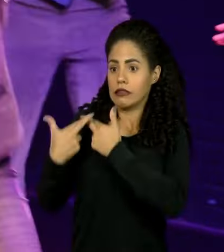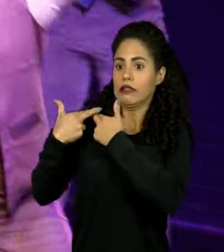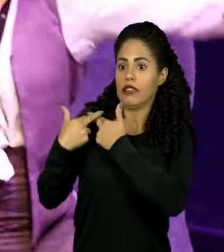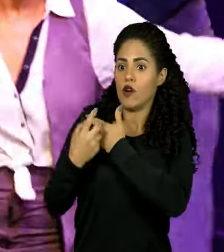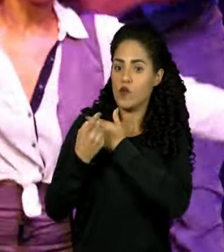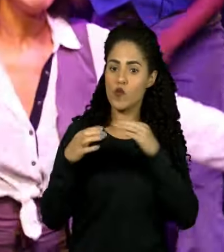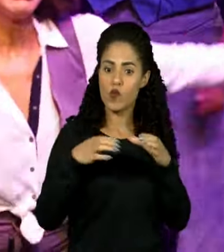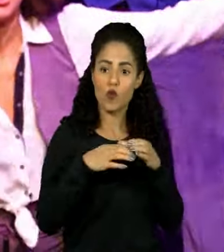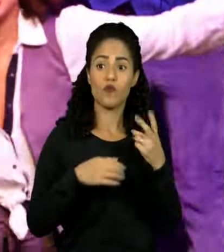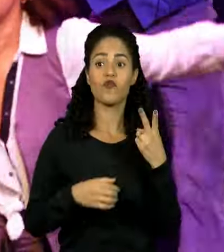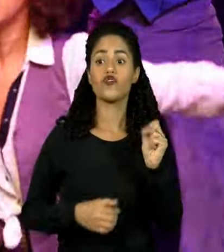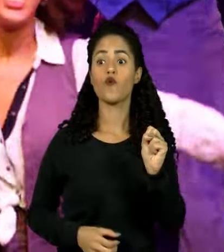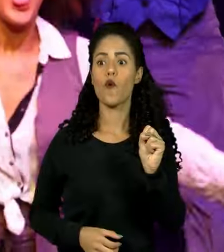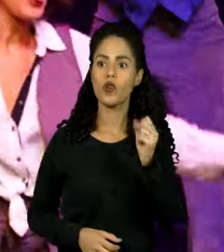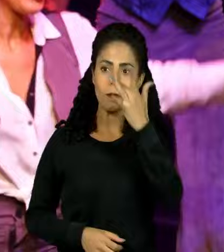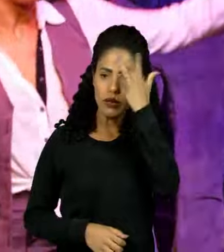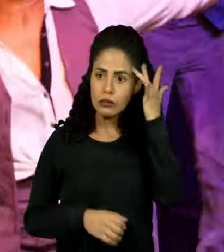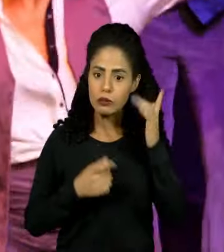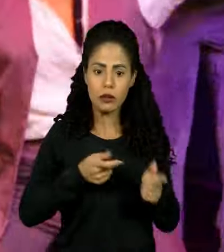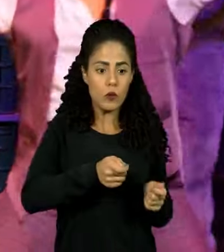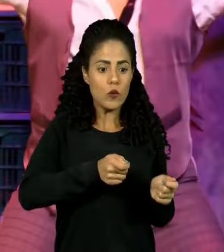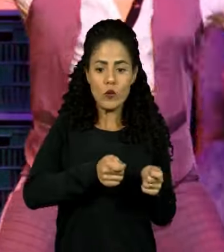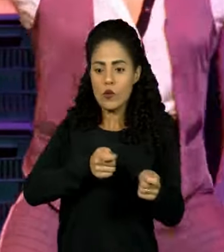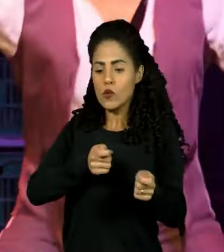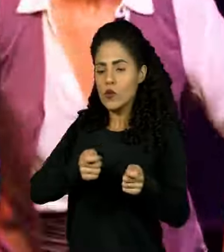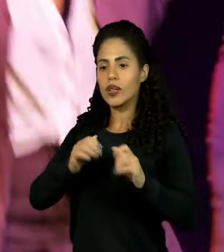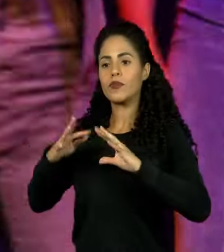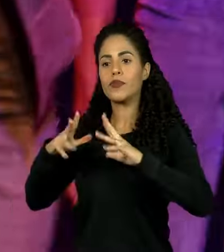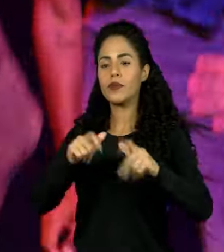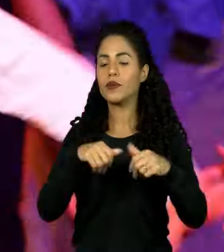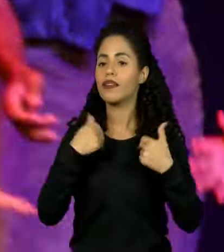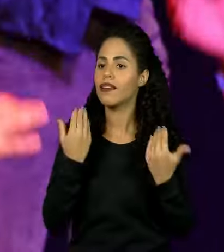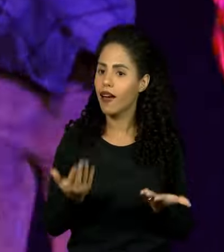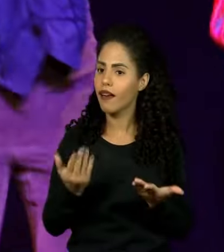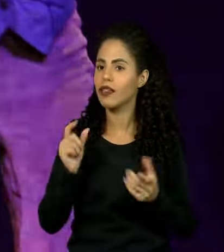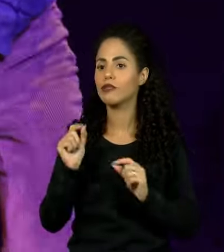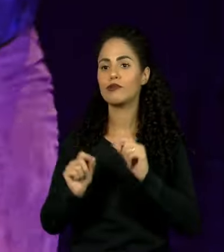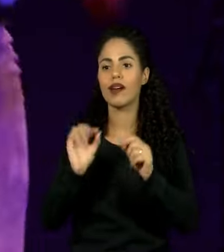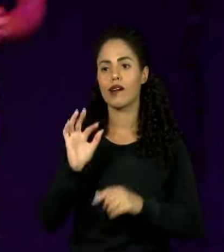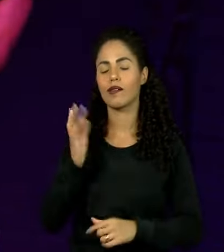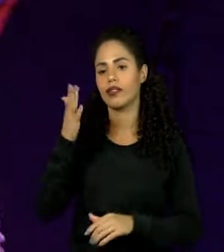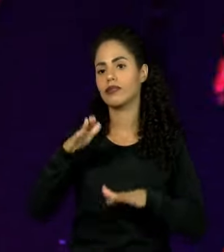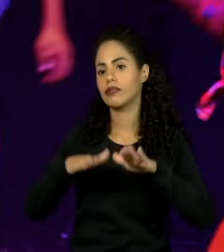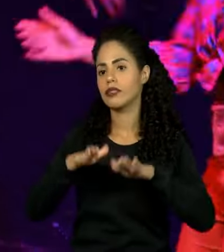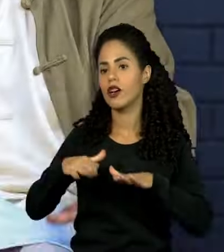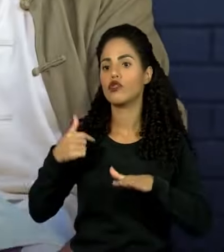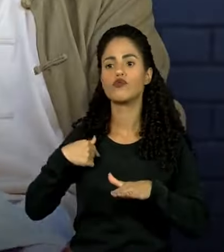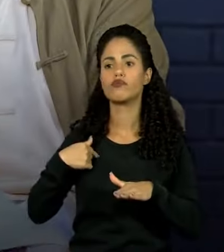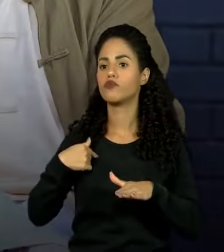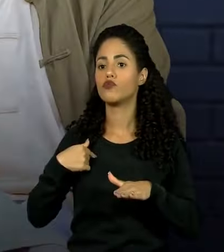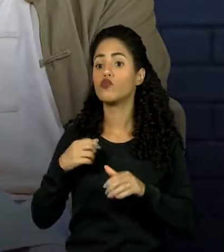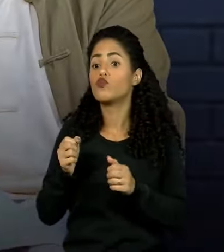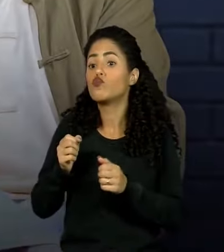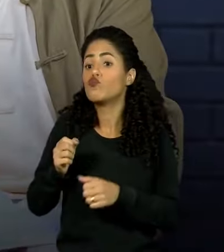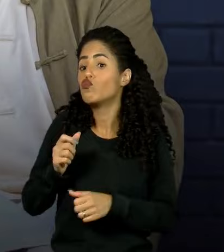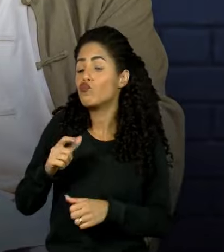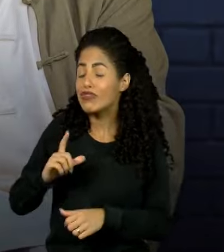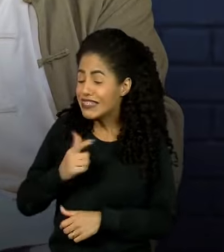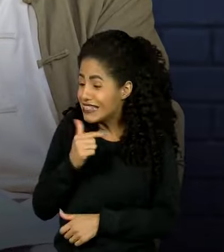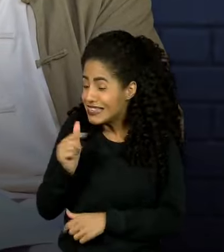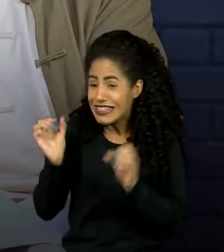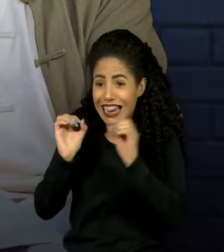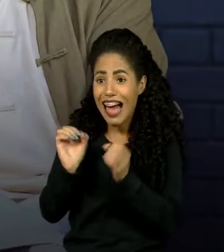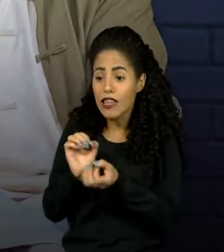equipe de 28 28 pessoas e ter que E aí a gente partiu do zero na verdade a gente partiu de uma tela branca é não tinha